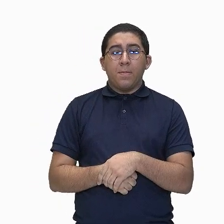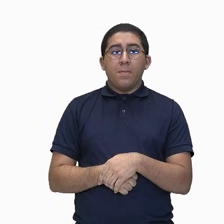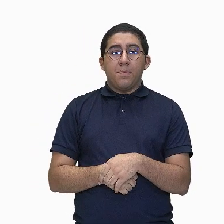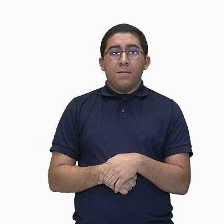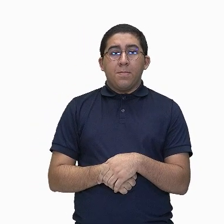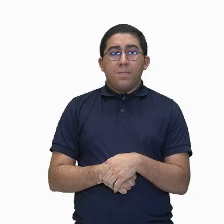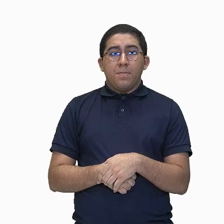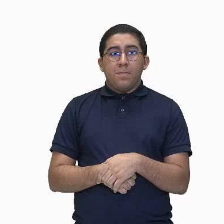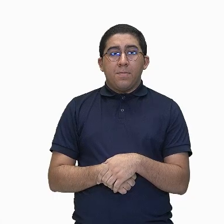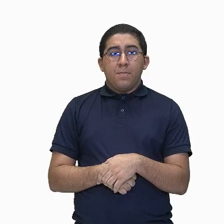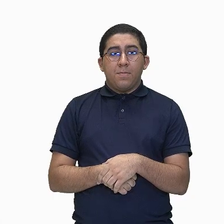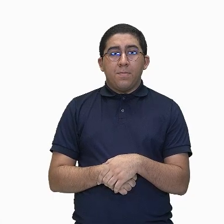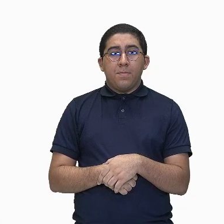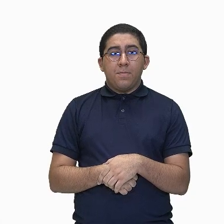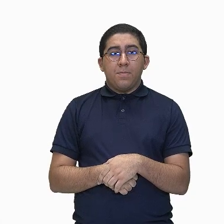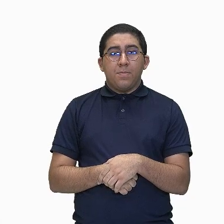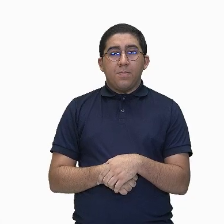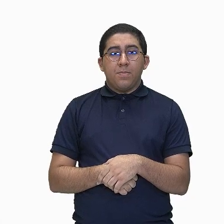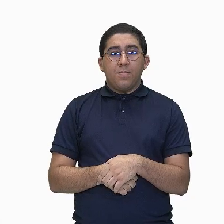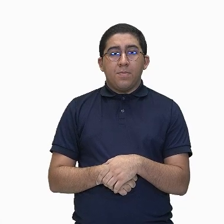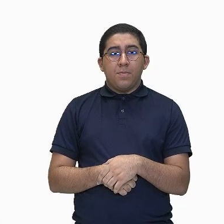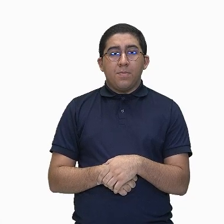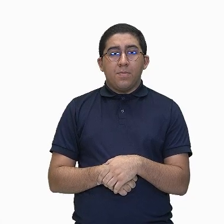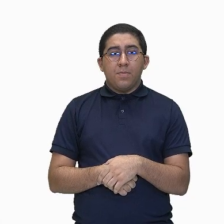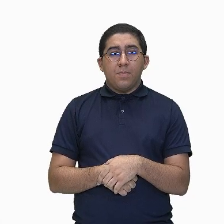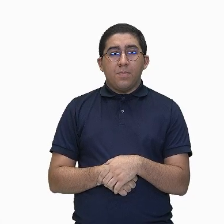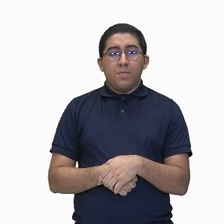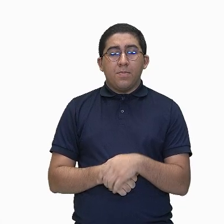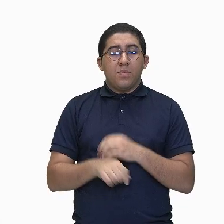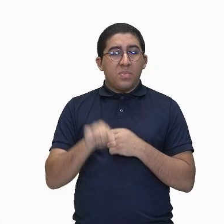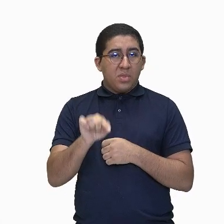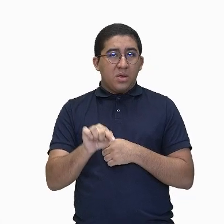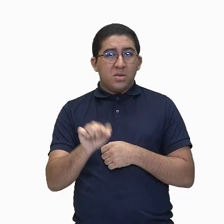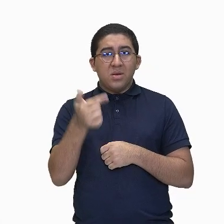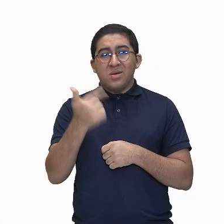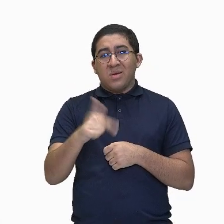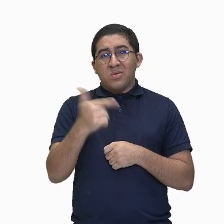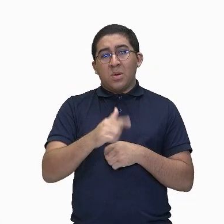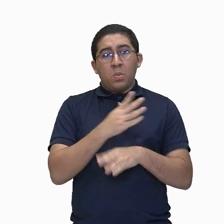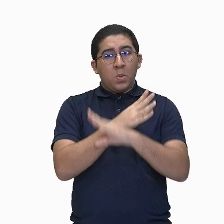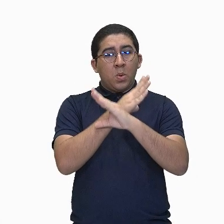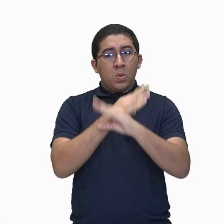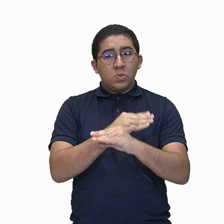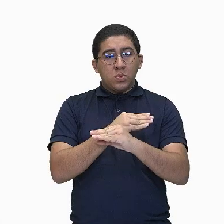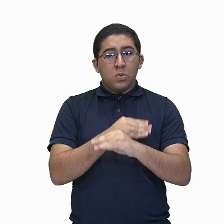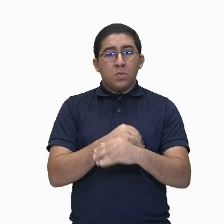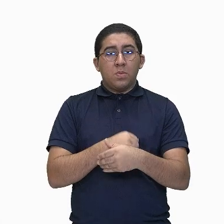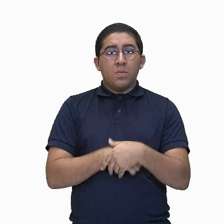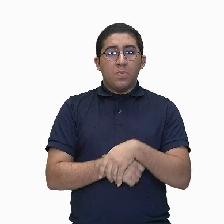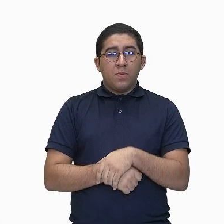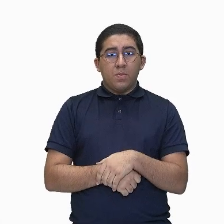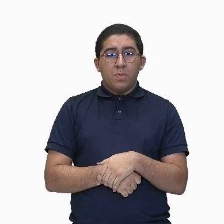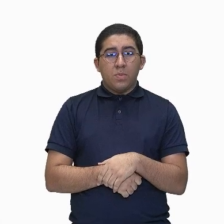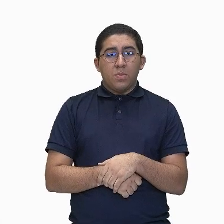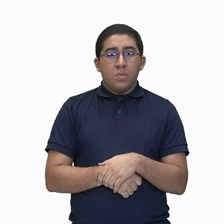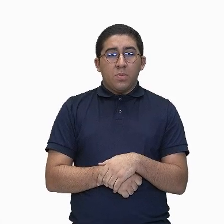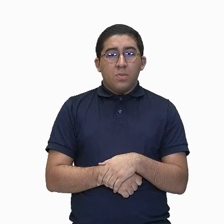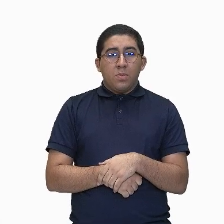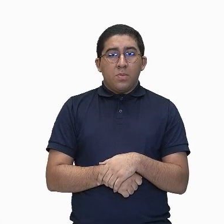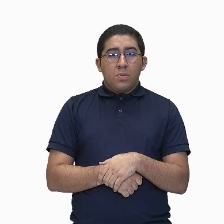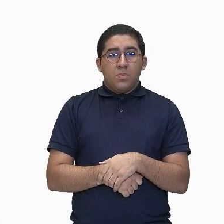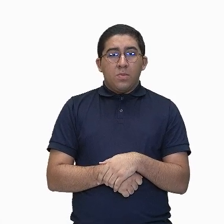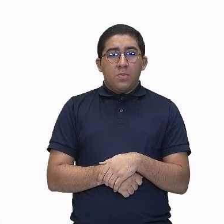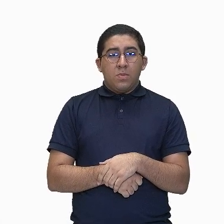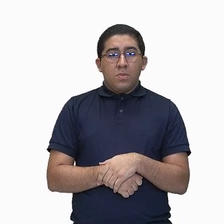Certo? Então, nesse aqui nós não temos uma conjunção, né, para que a gente... Aliás, nós temos uma conjunção subordinativa, mas nós não